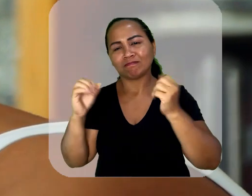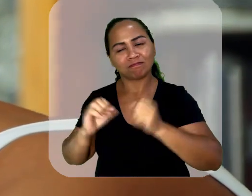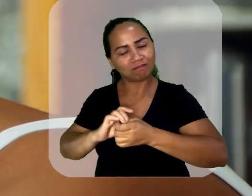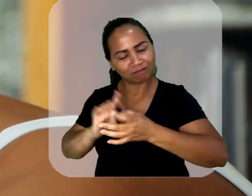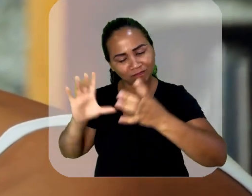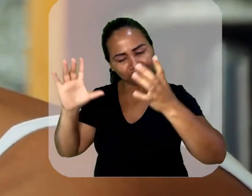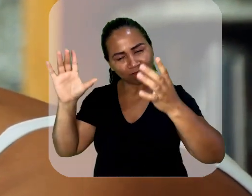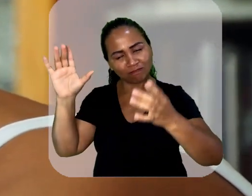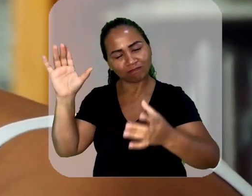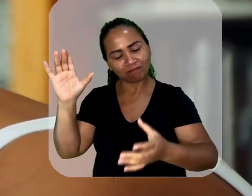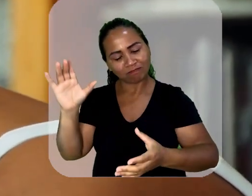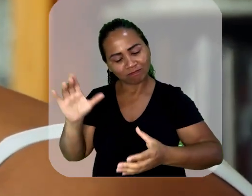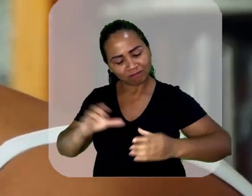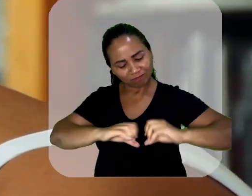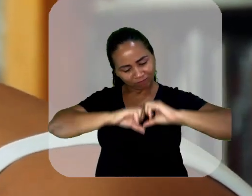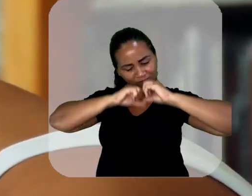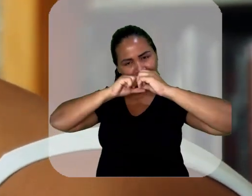Me leva.